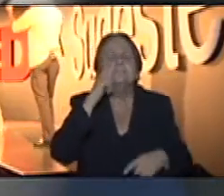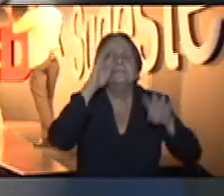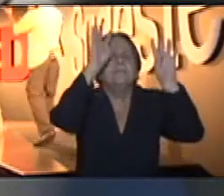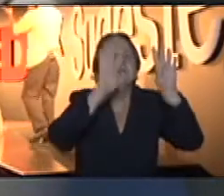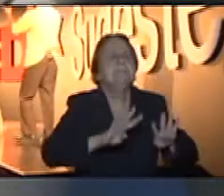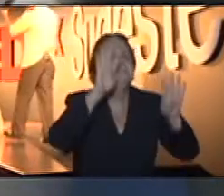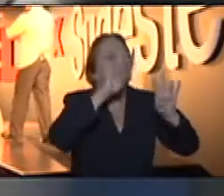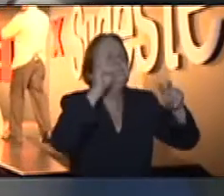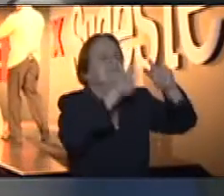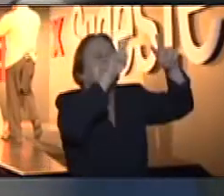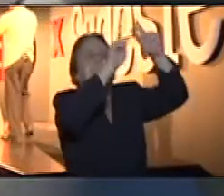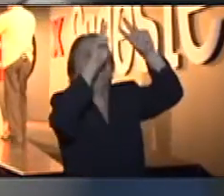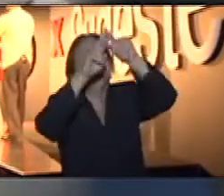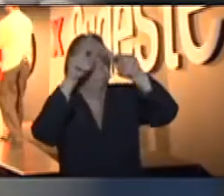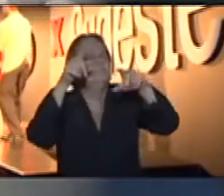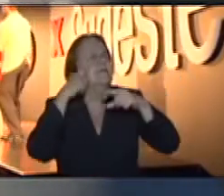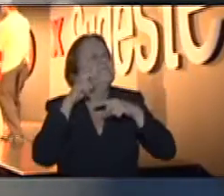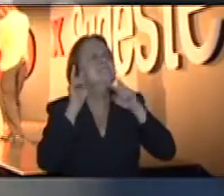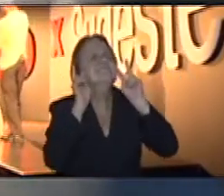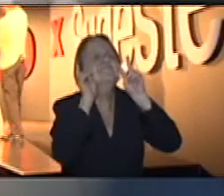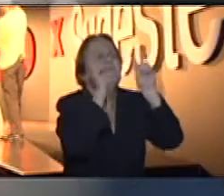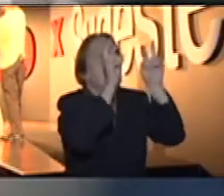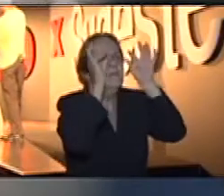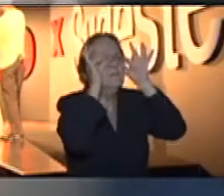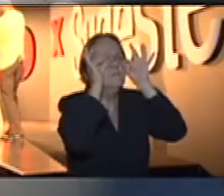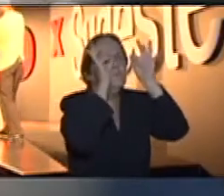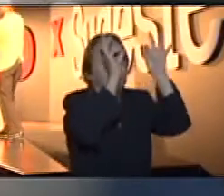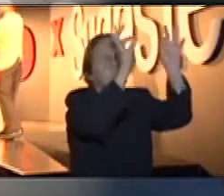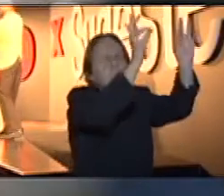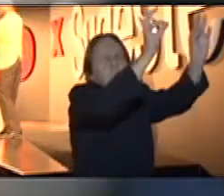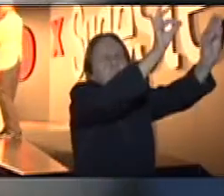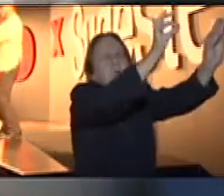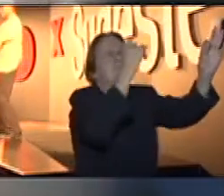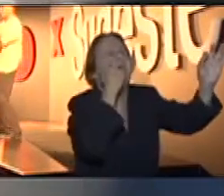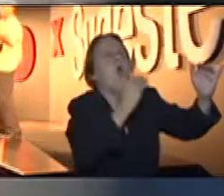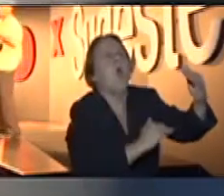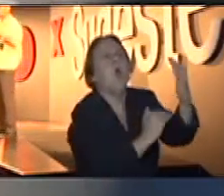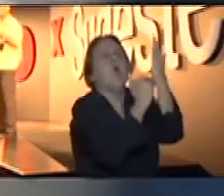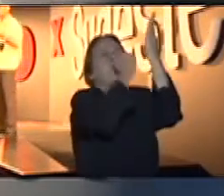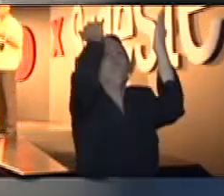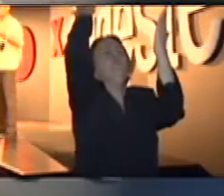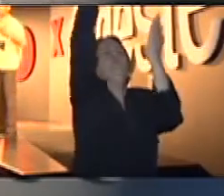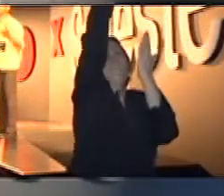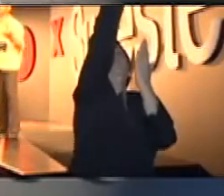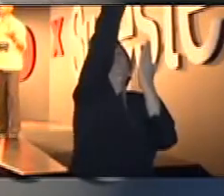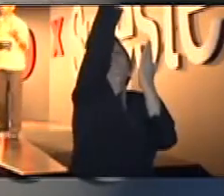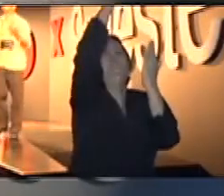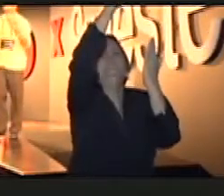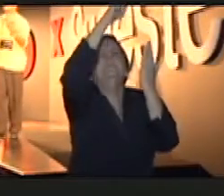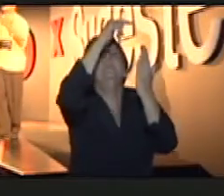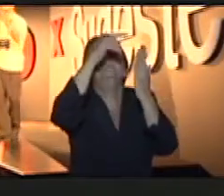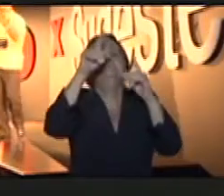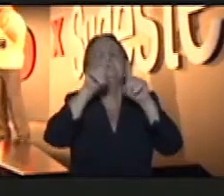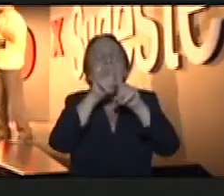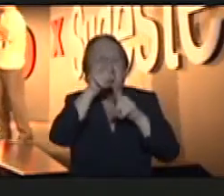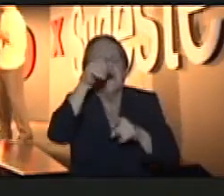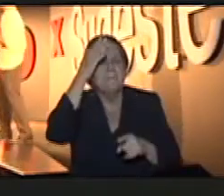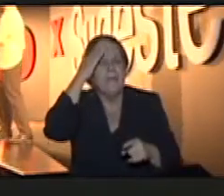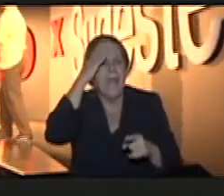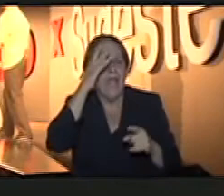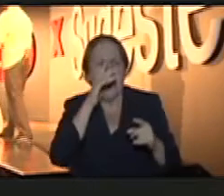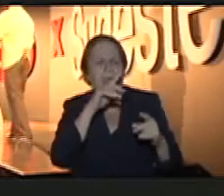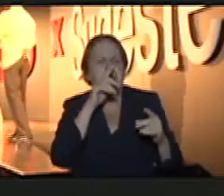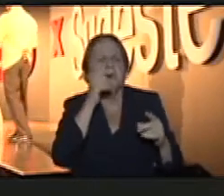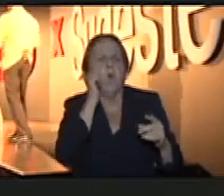brasileiras e do mundo aqueles muros altos grandes robustos não estão lá só para impedir que